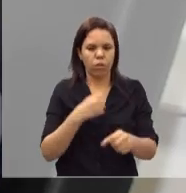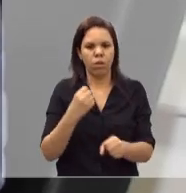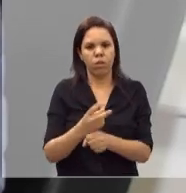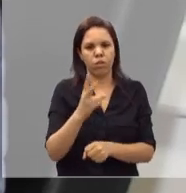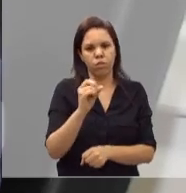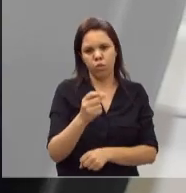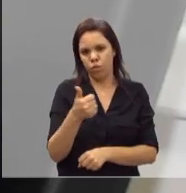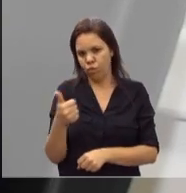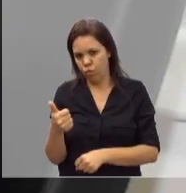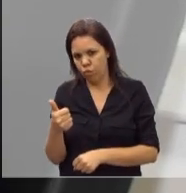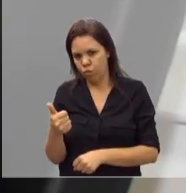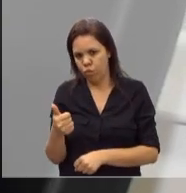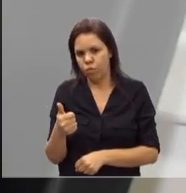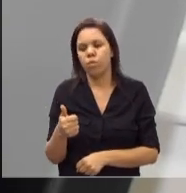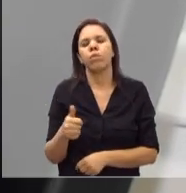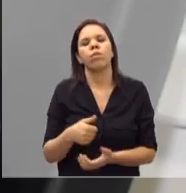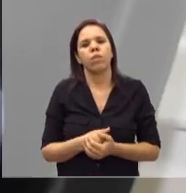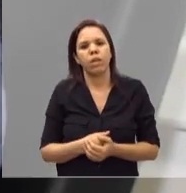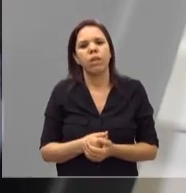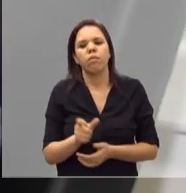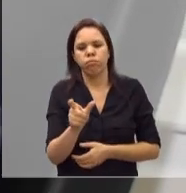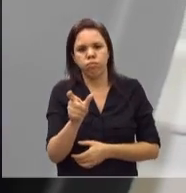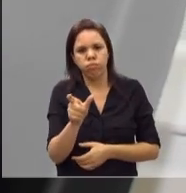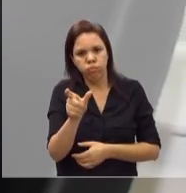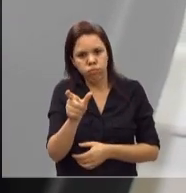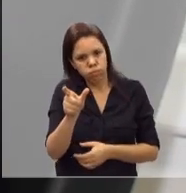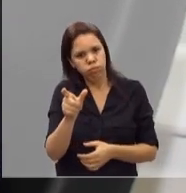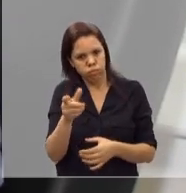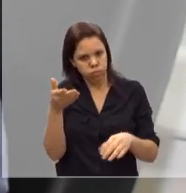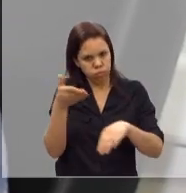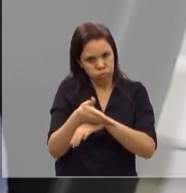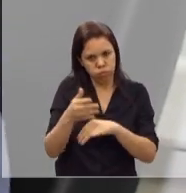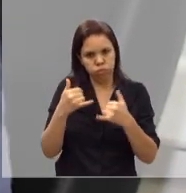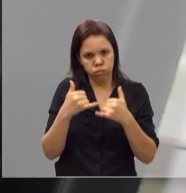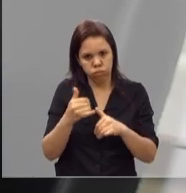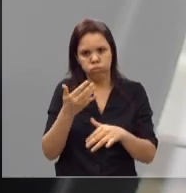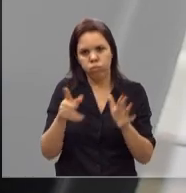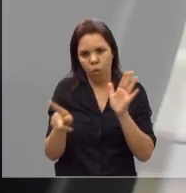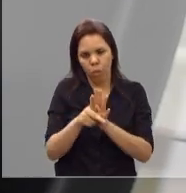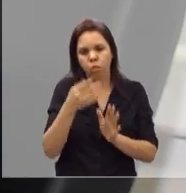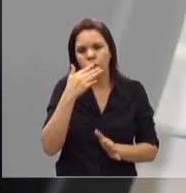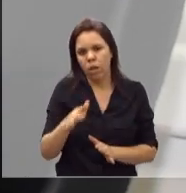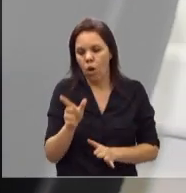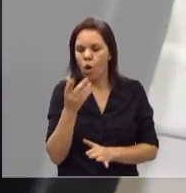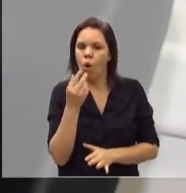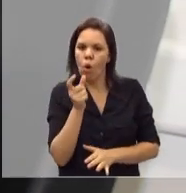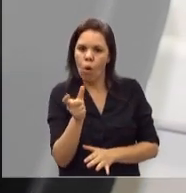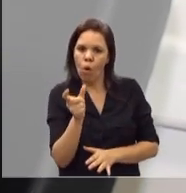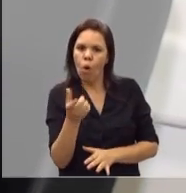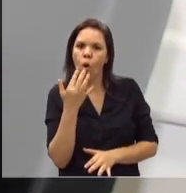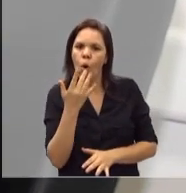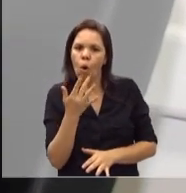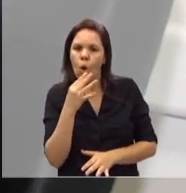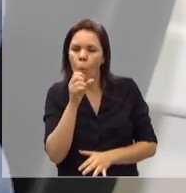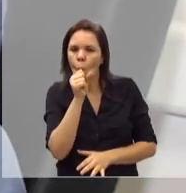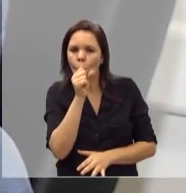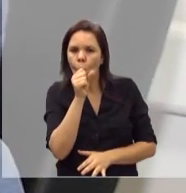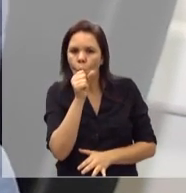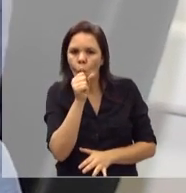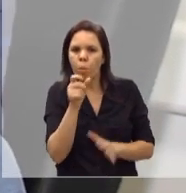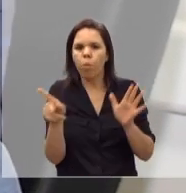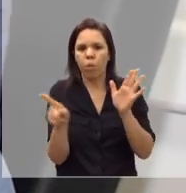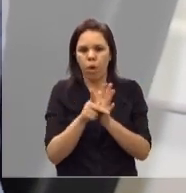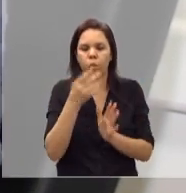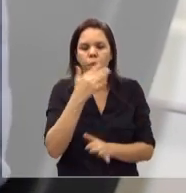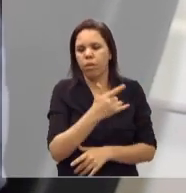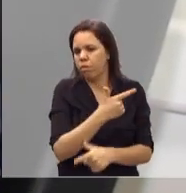2002, criamos o passe criança, que seria um passe com uma cor diferenciada, laranja, para não haver nenhum